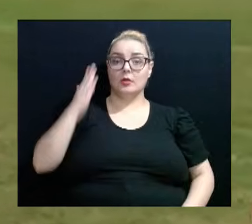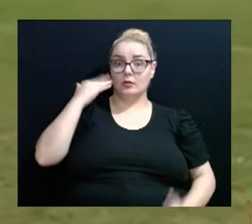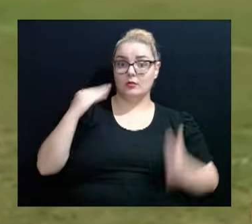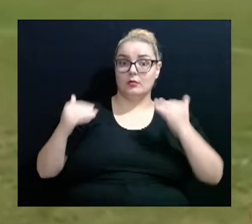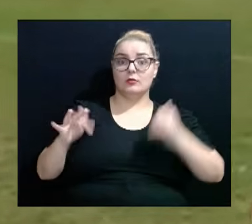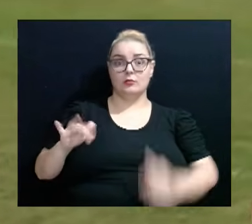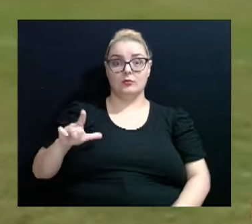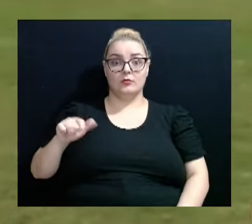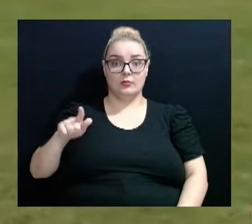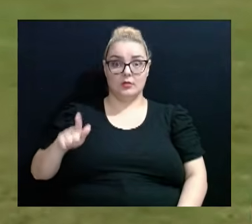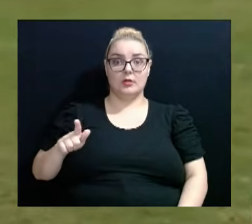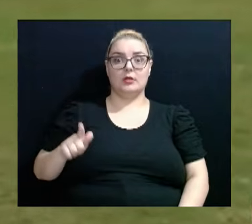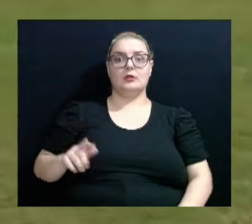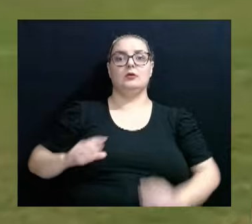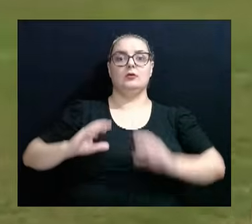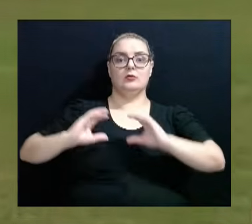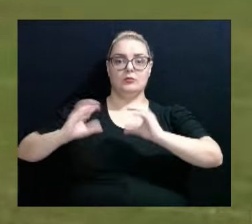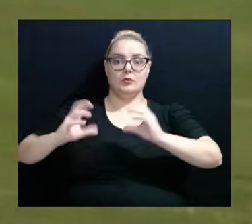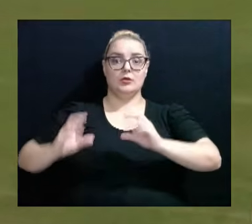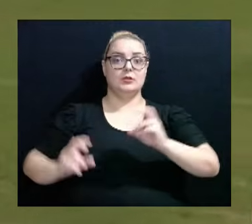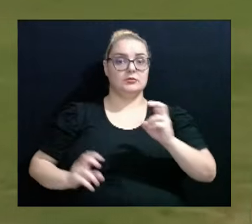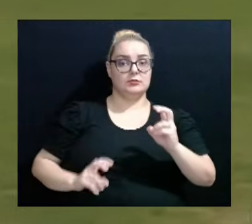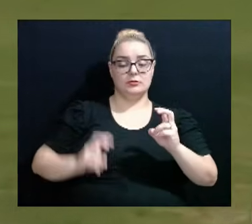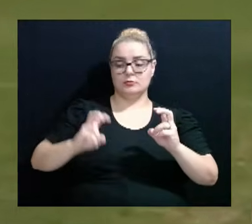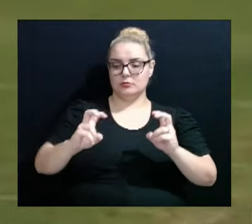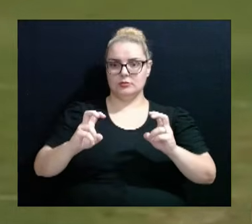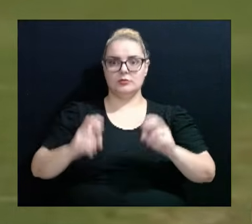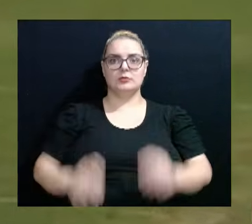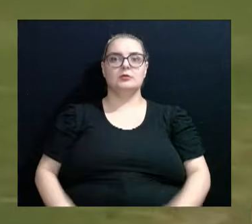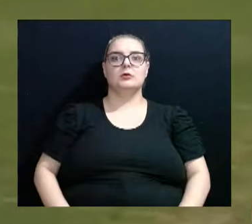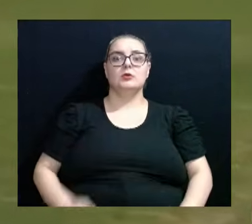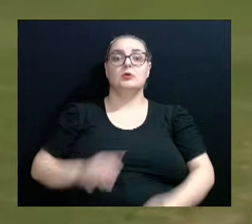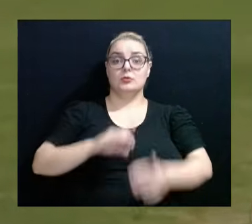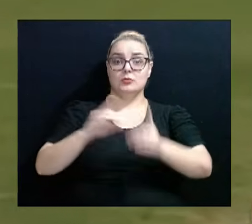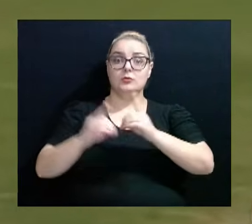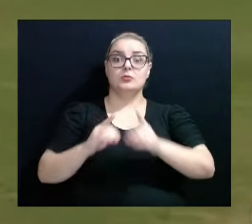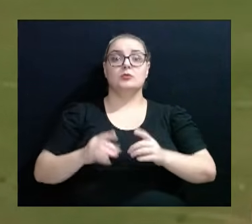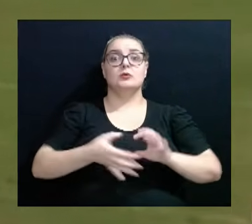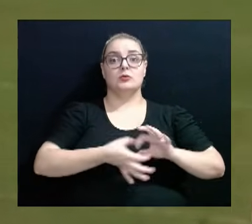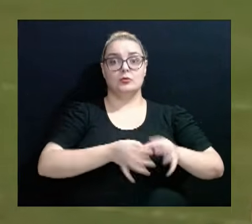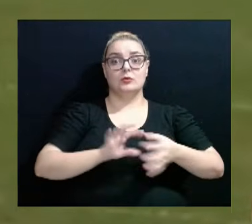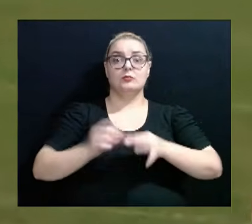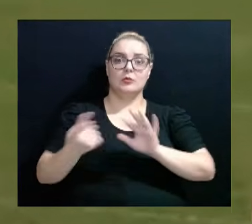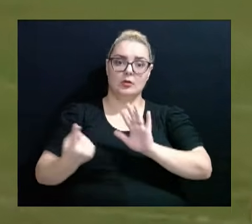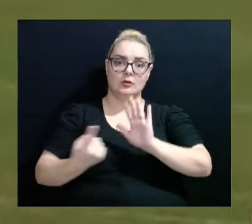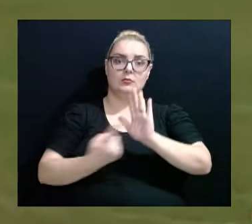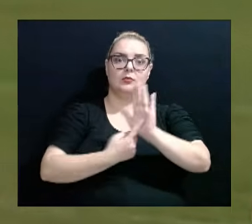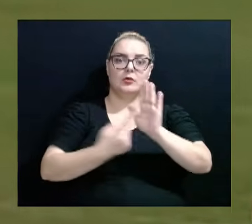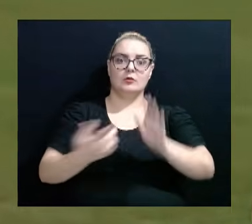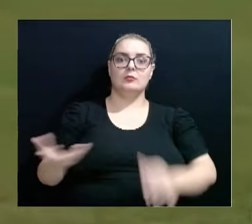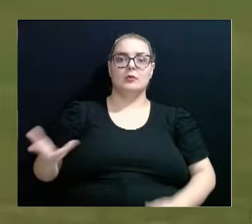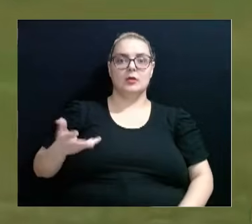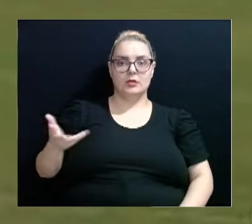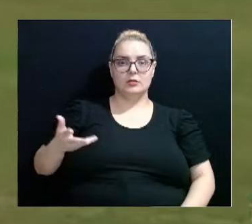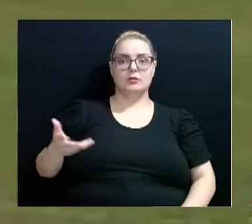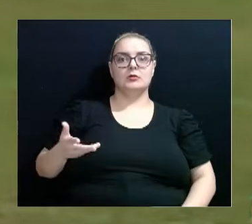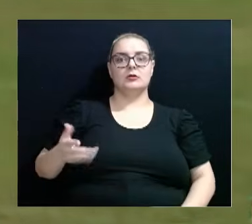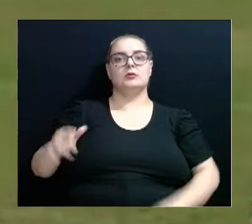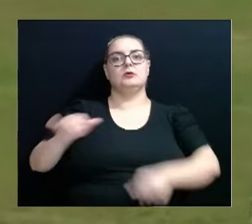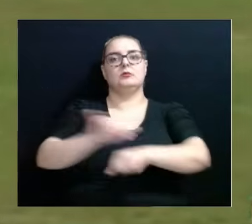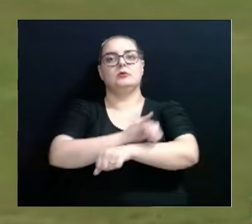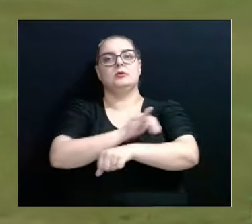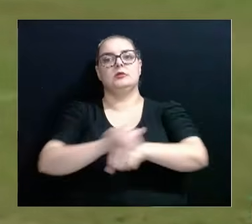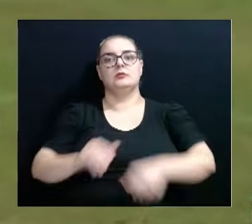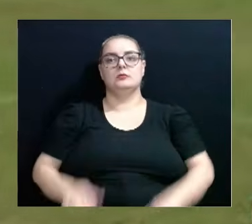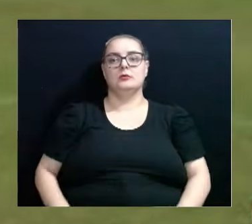também ganha destaque no Flag Futebol 5x5, uma modalidade dinâmica e olímpica marcada pela agilidade